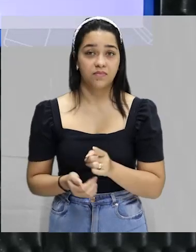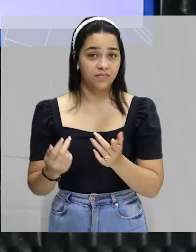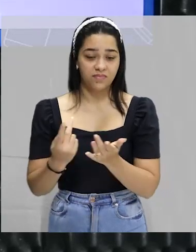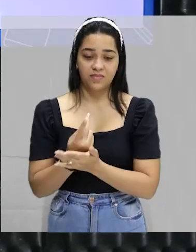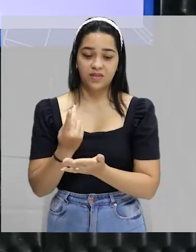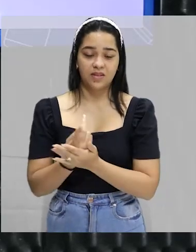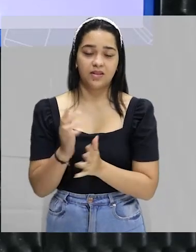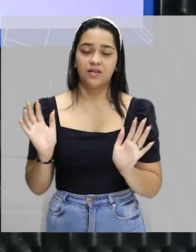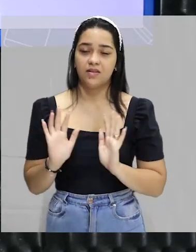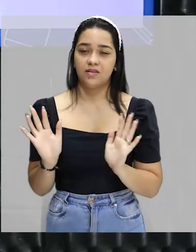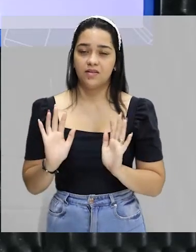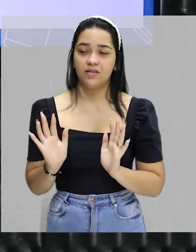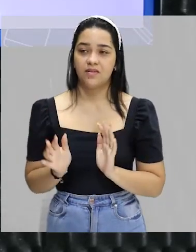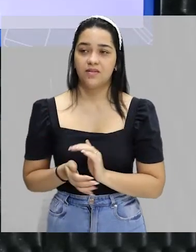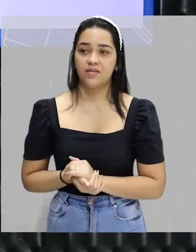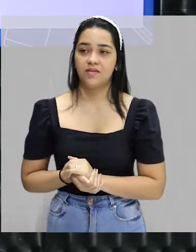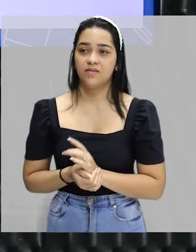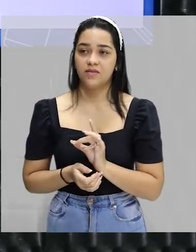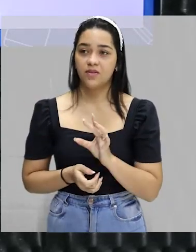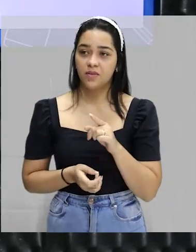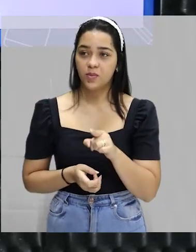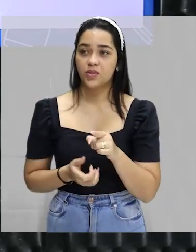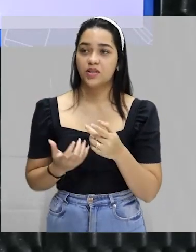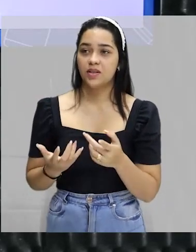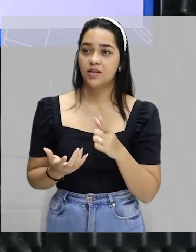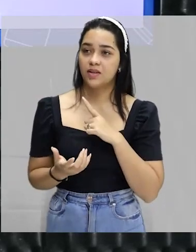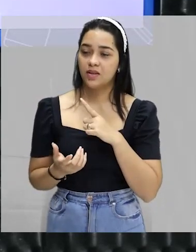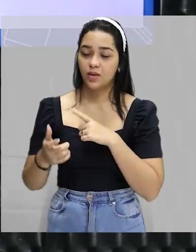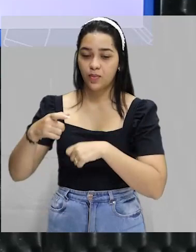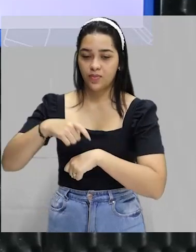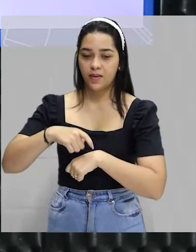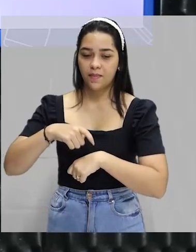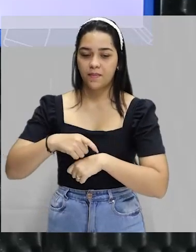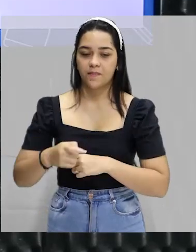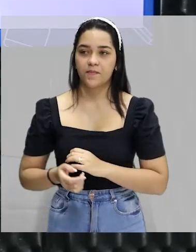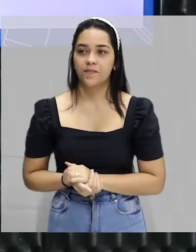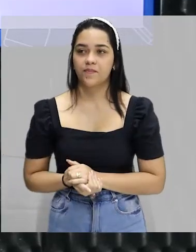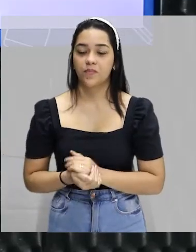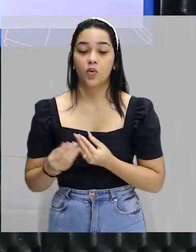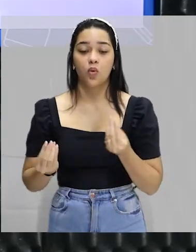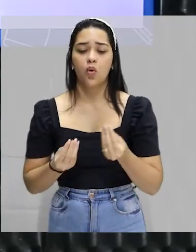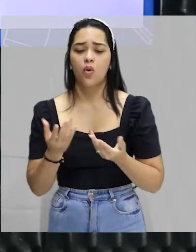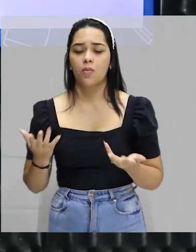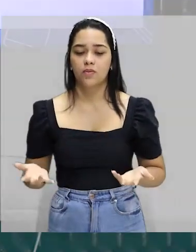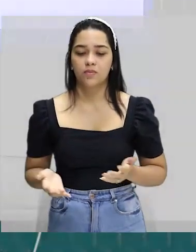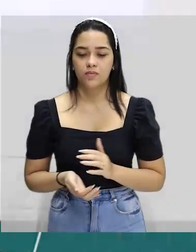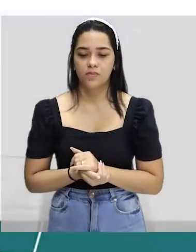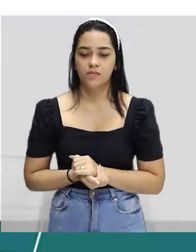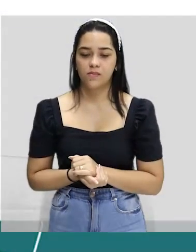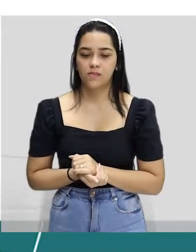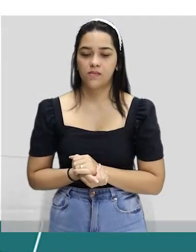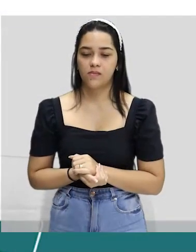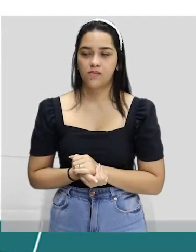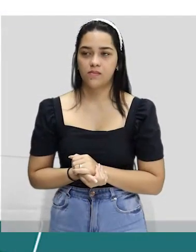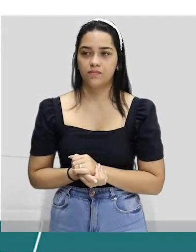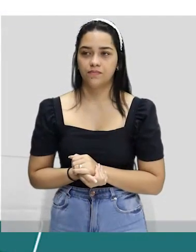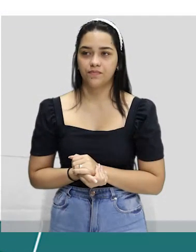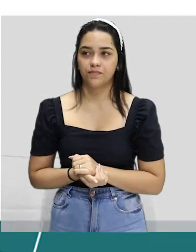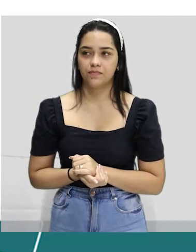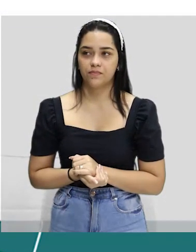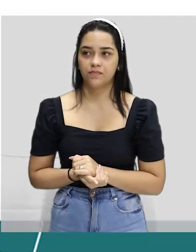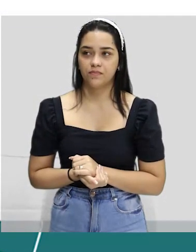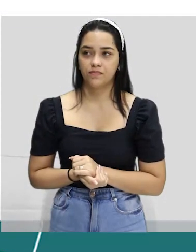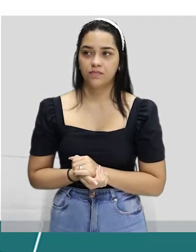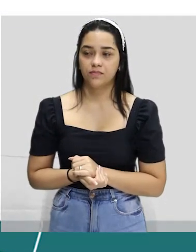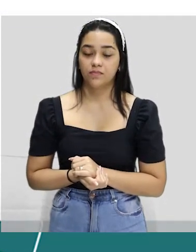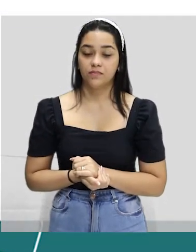errei. Não é edição. É só para você ter um tempinho aí. Como fica? Olha só.